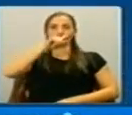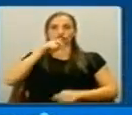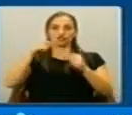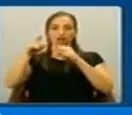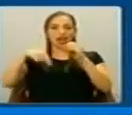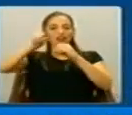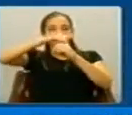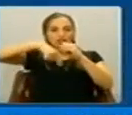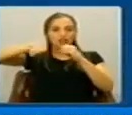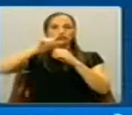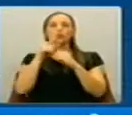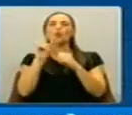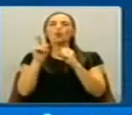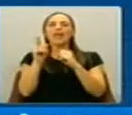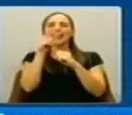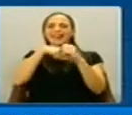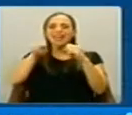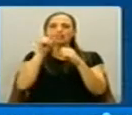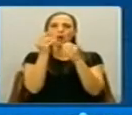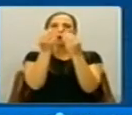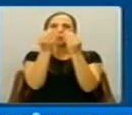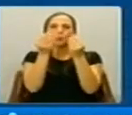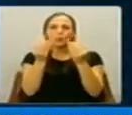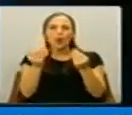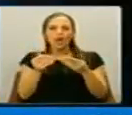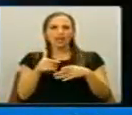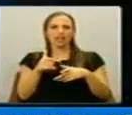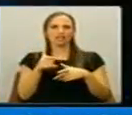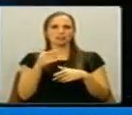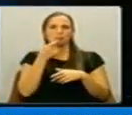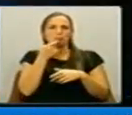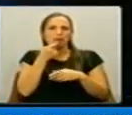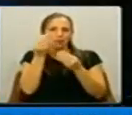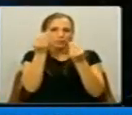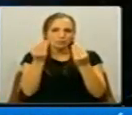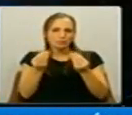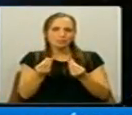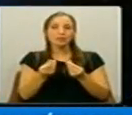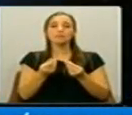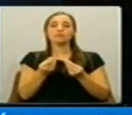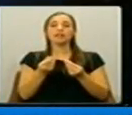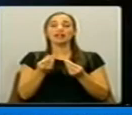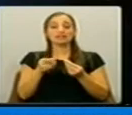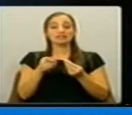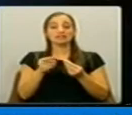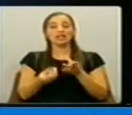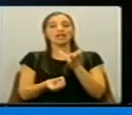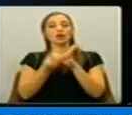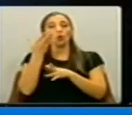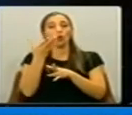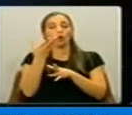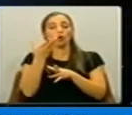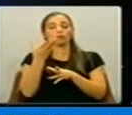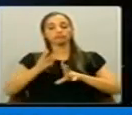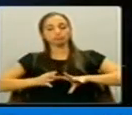são poeiras, que são detritos, que são precisamente os elementos que dão origem aos